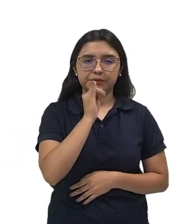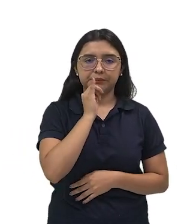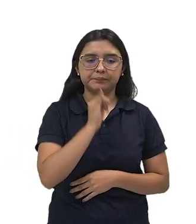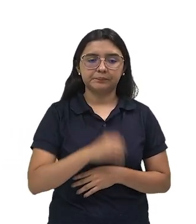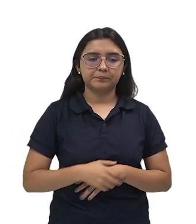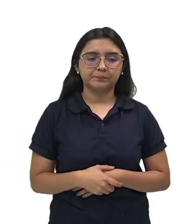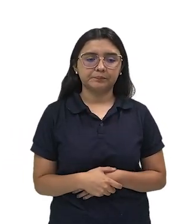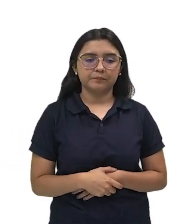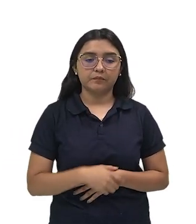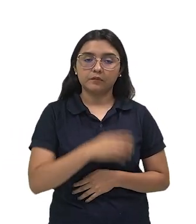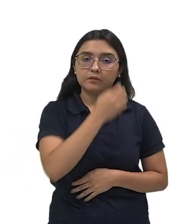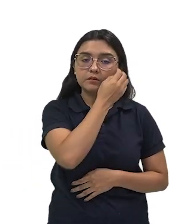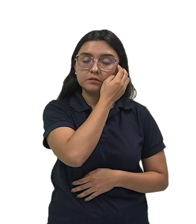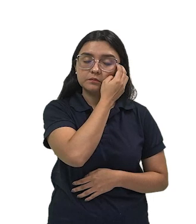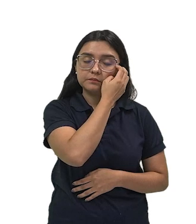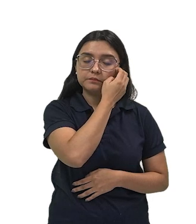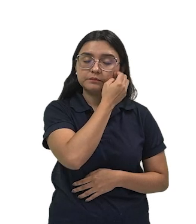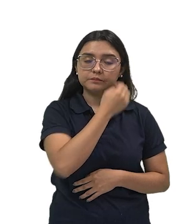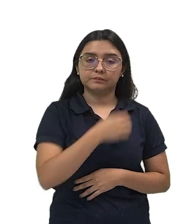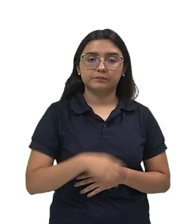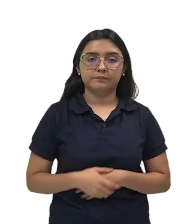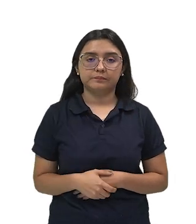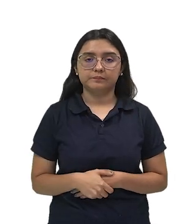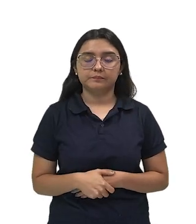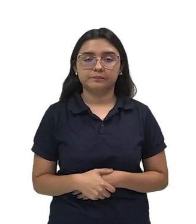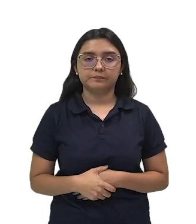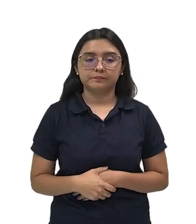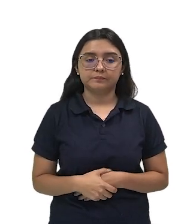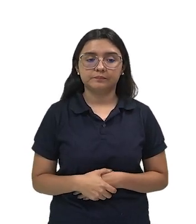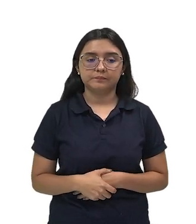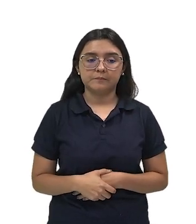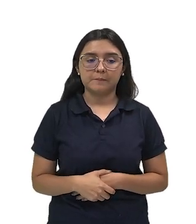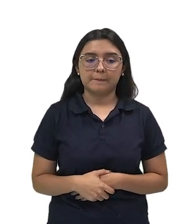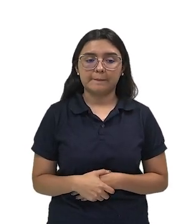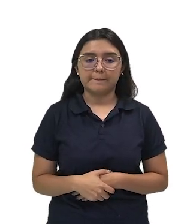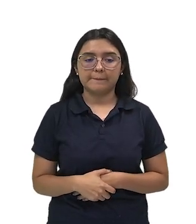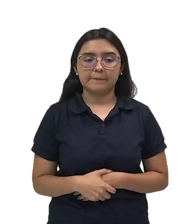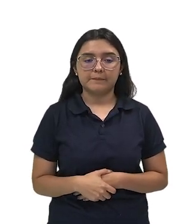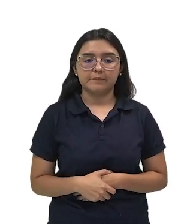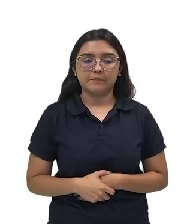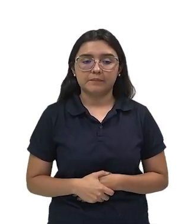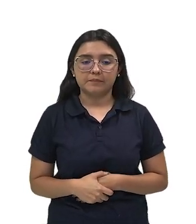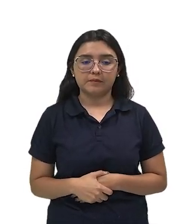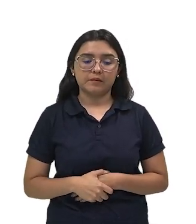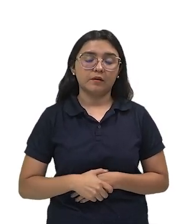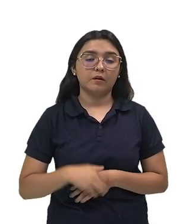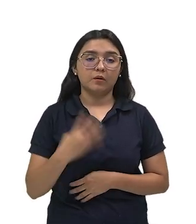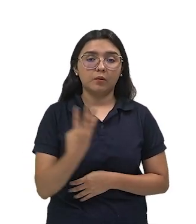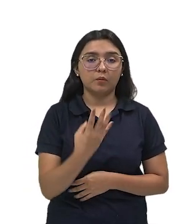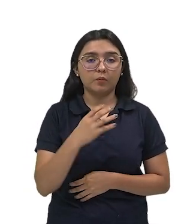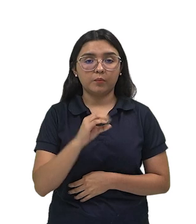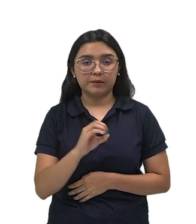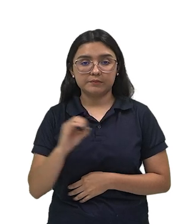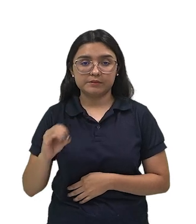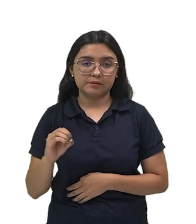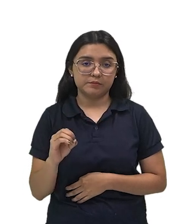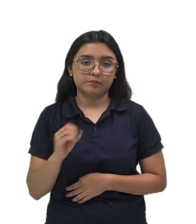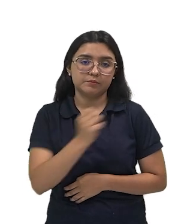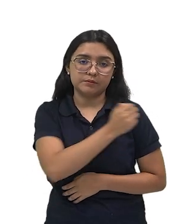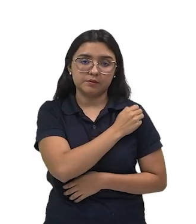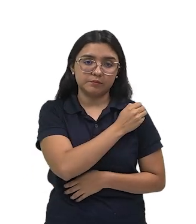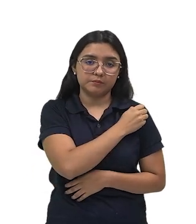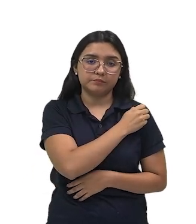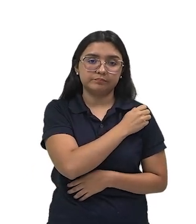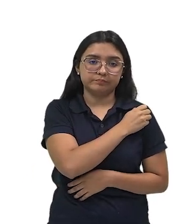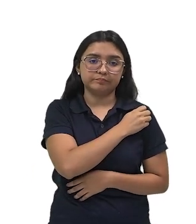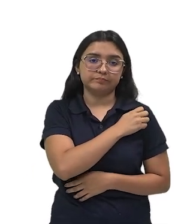a parte que eu vou pegar vai ser de 400 alunos.